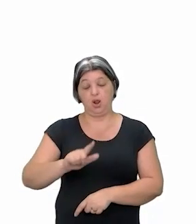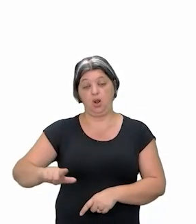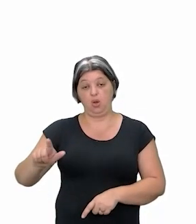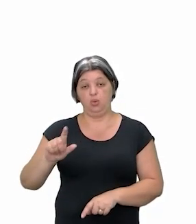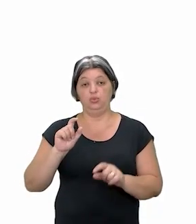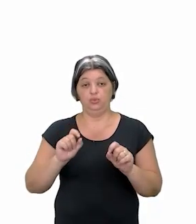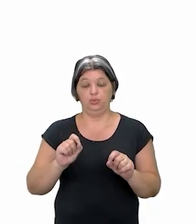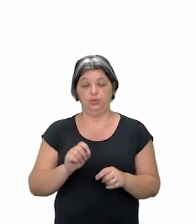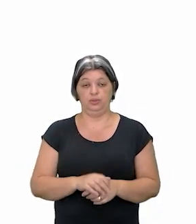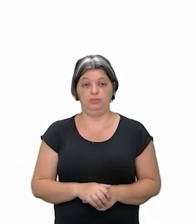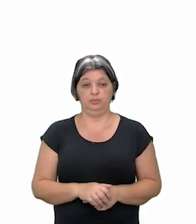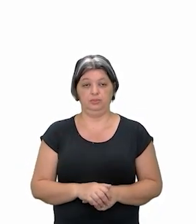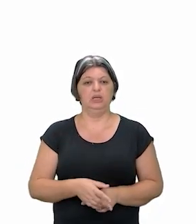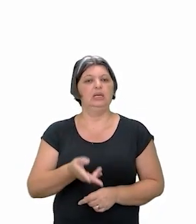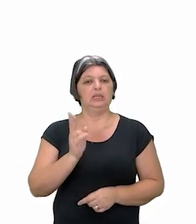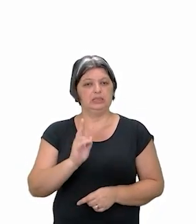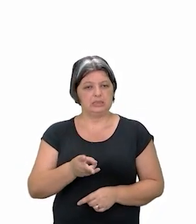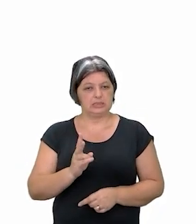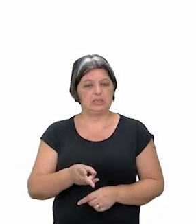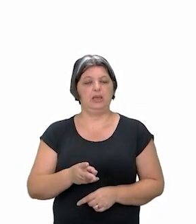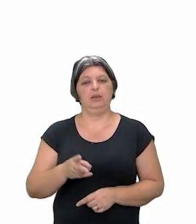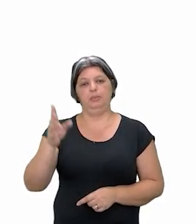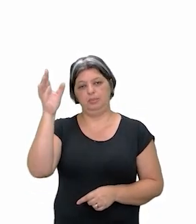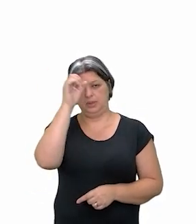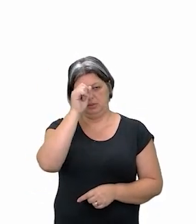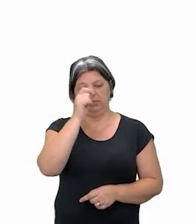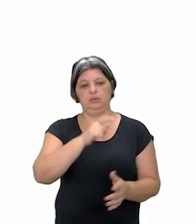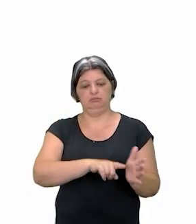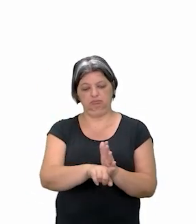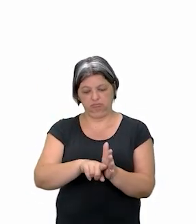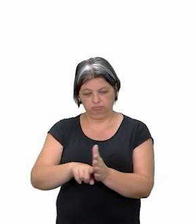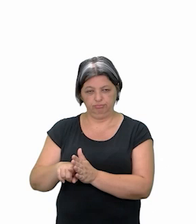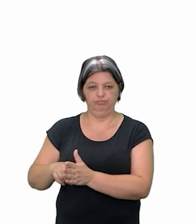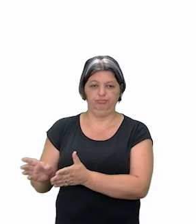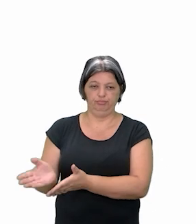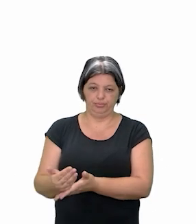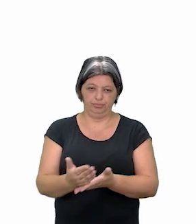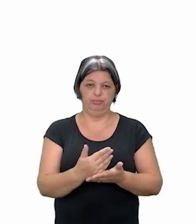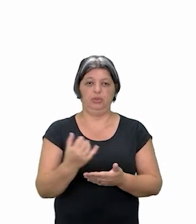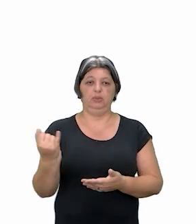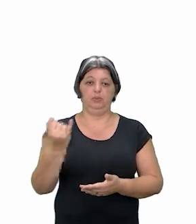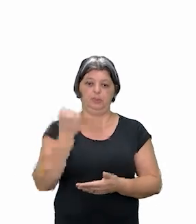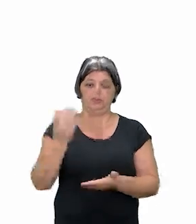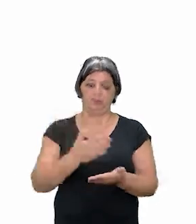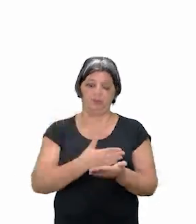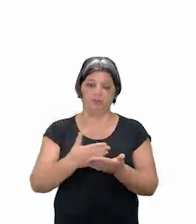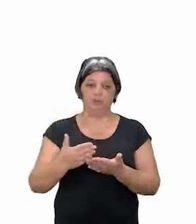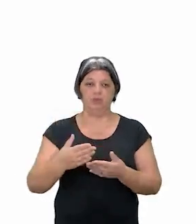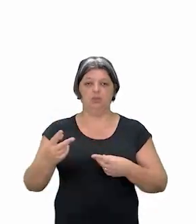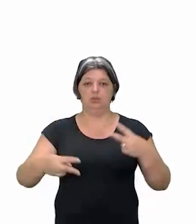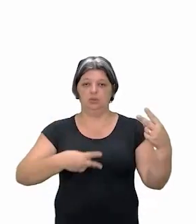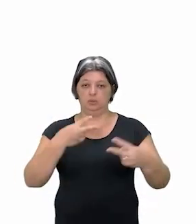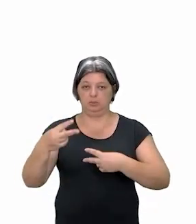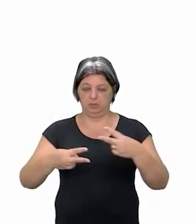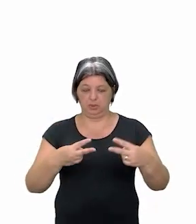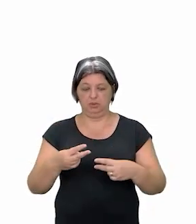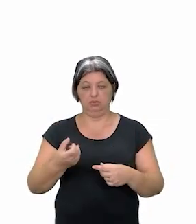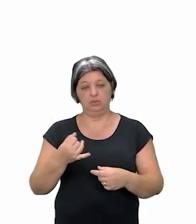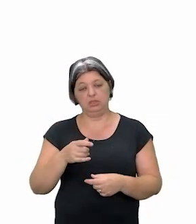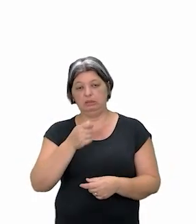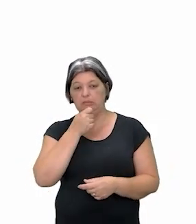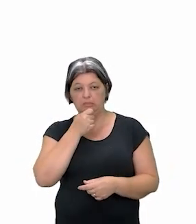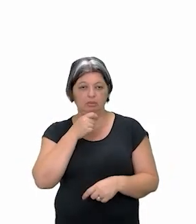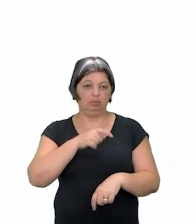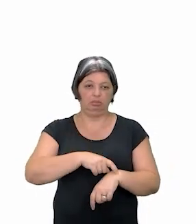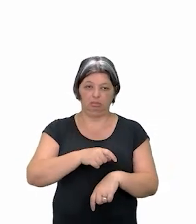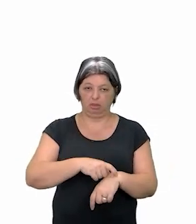né, a gente está sempre em constante diagnóstico, é importante ainda nesse começo de ano, começo de primeiro bimestre, se ainda não deu tempo de